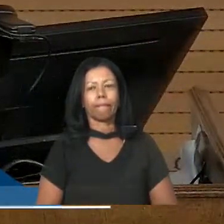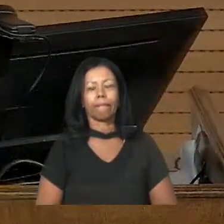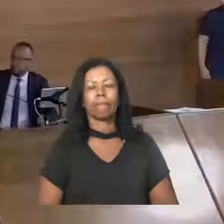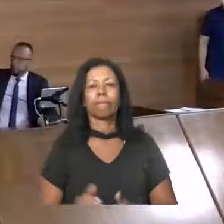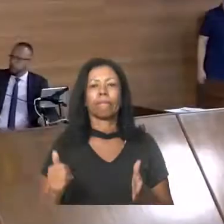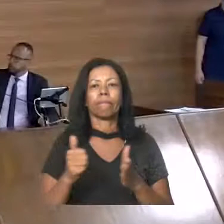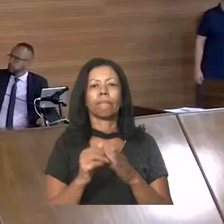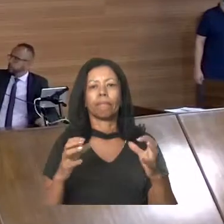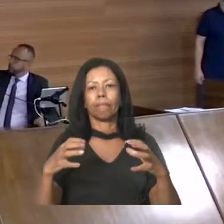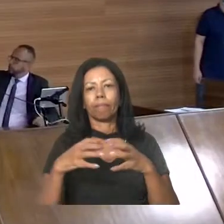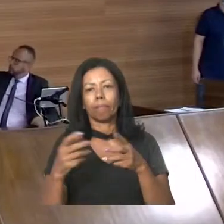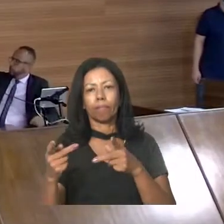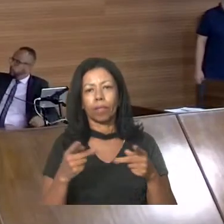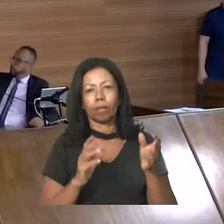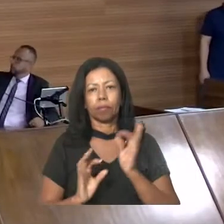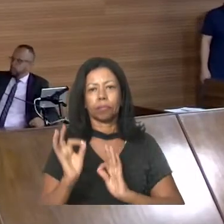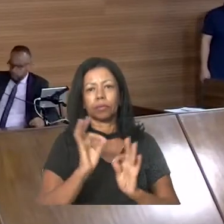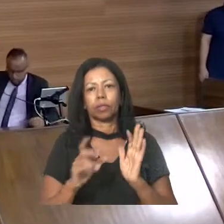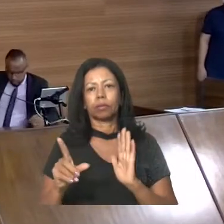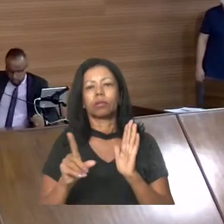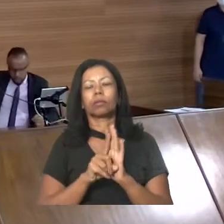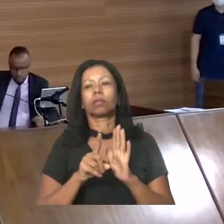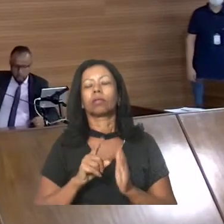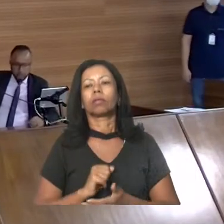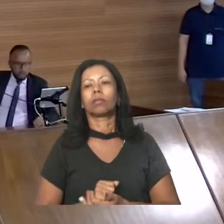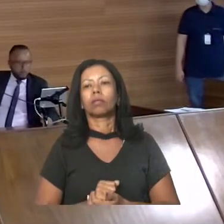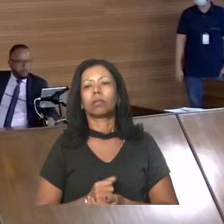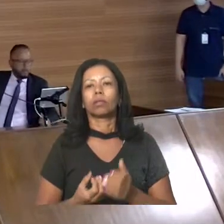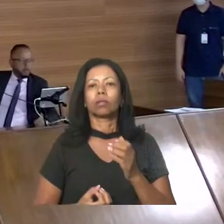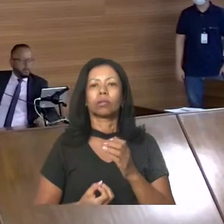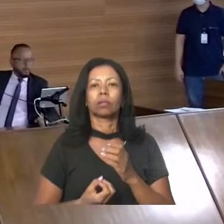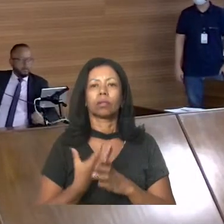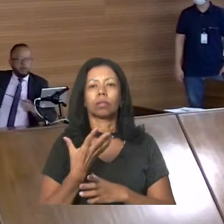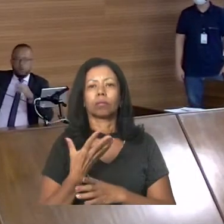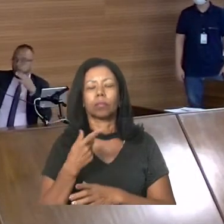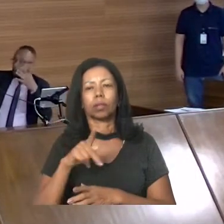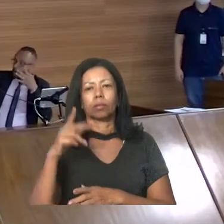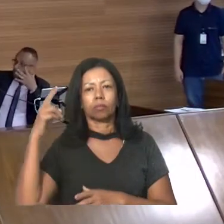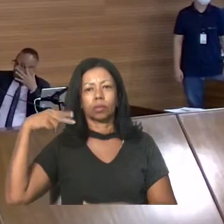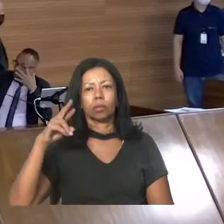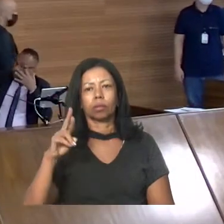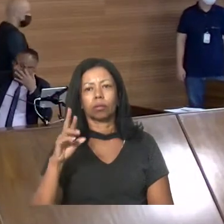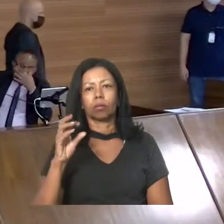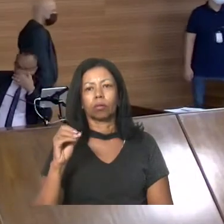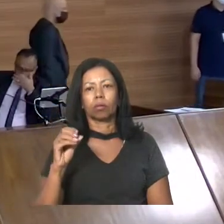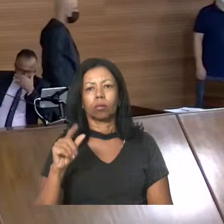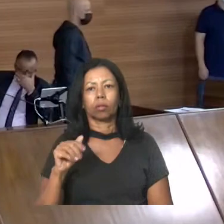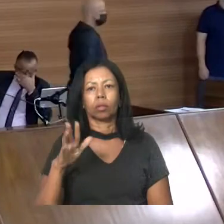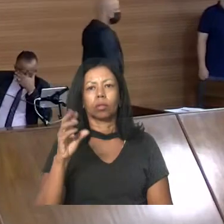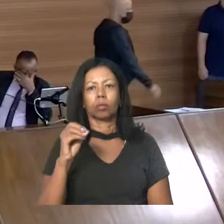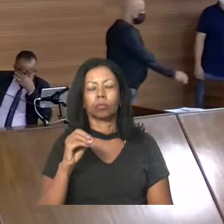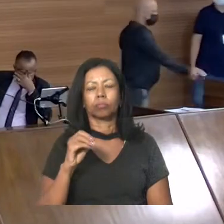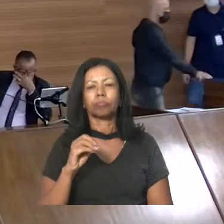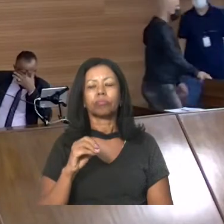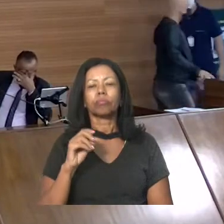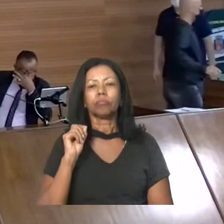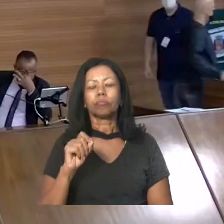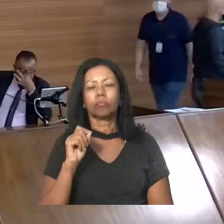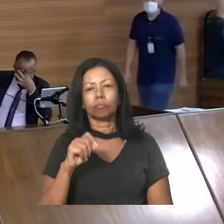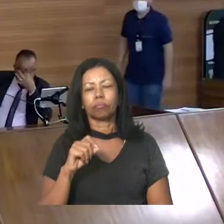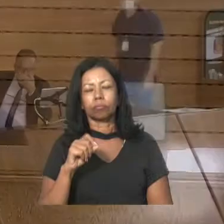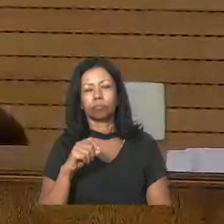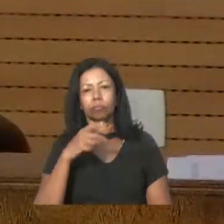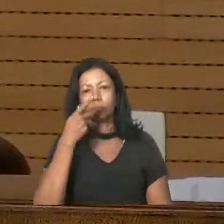Chega a esta comissão presente projeto de lei de autoria do ilustre vereador Rodrigo Ramos Soares, que